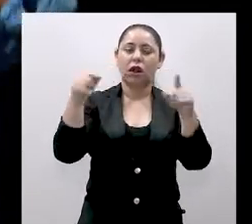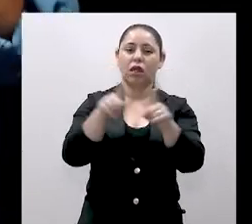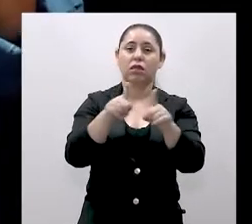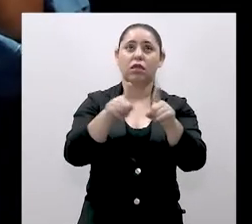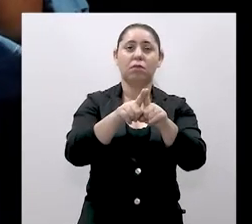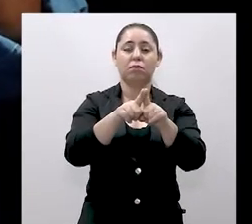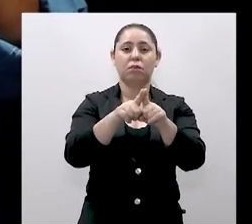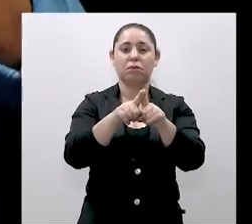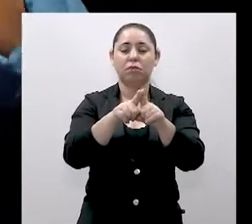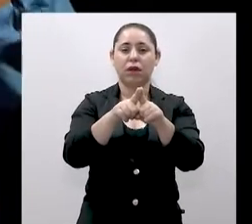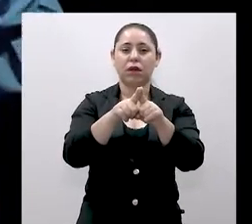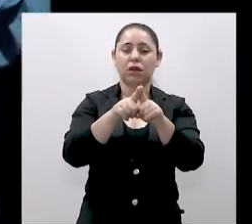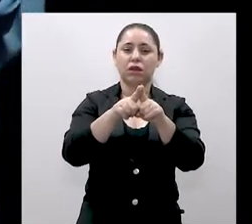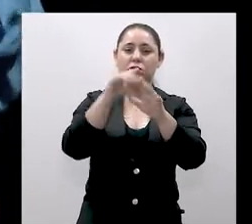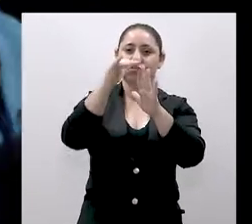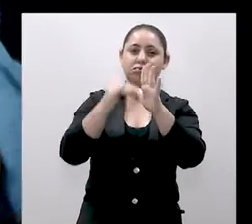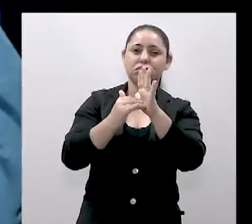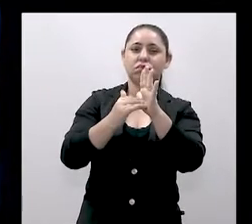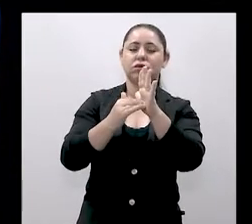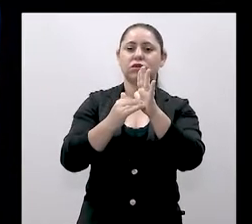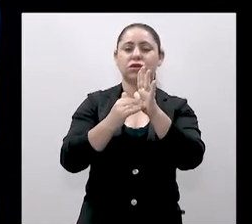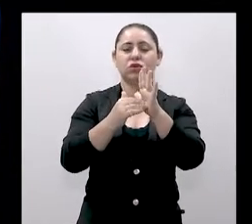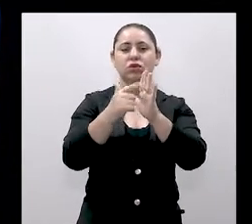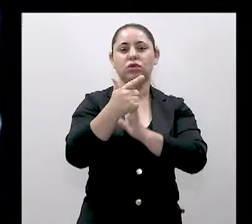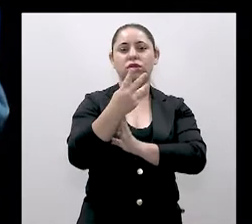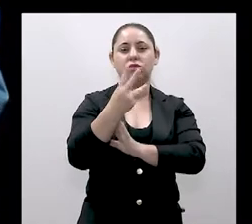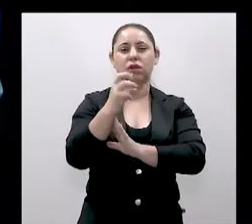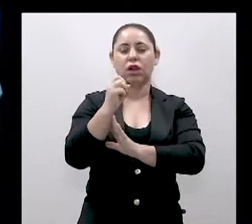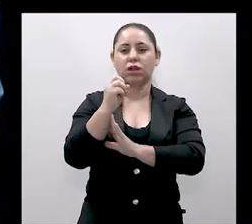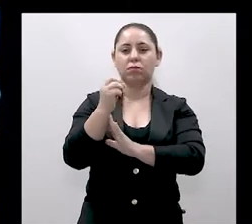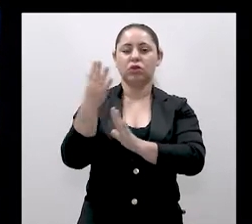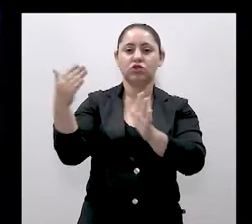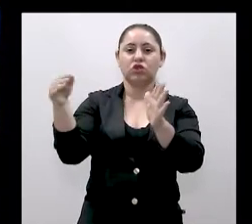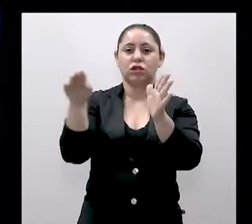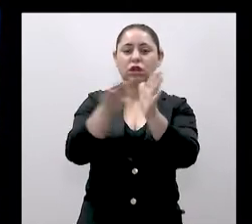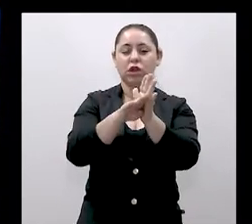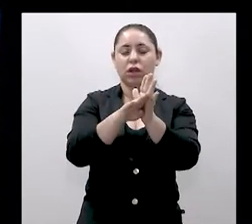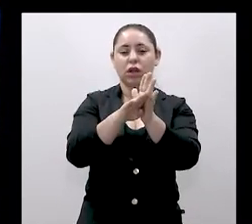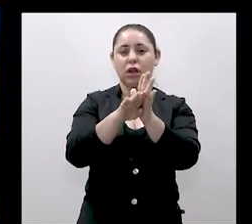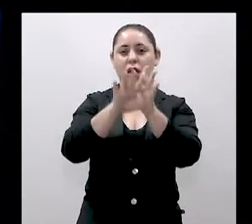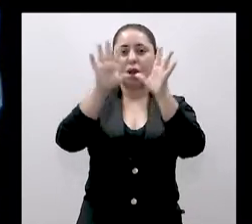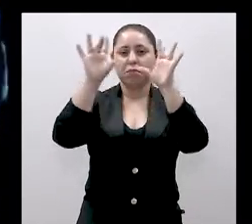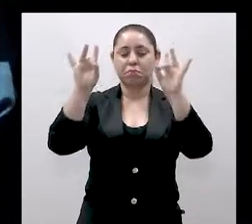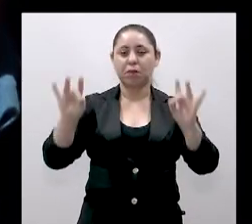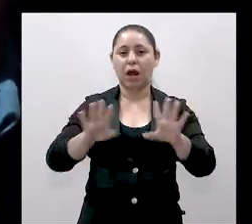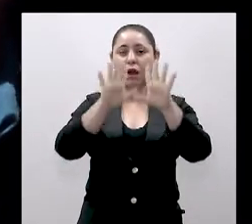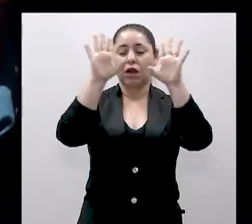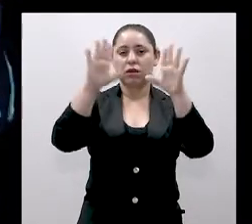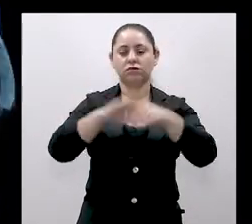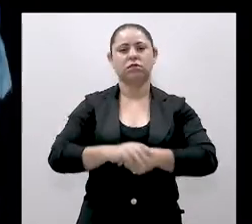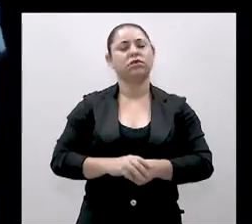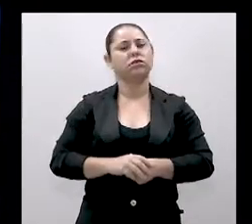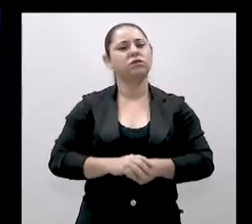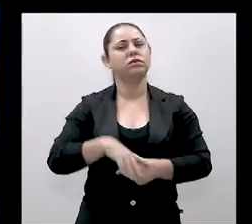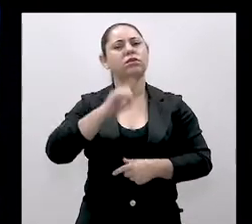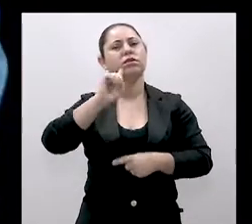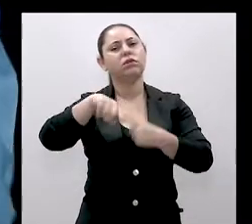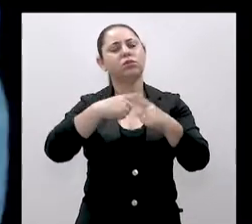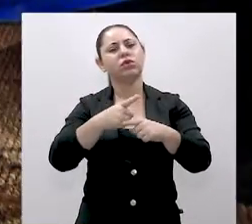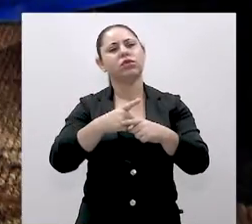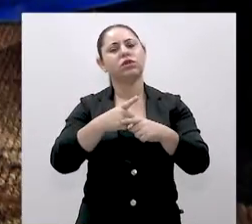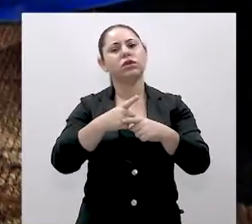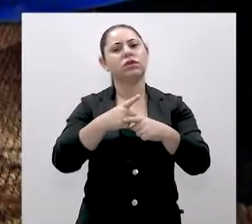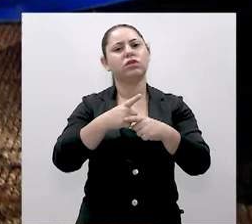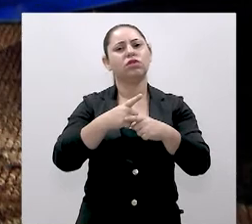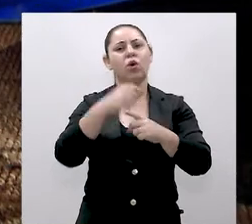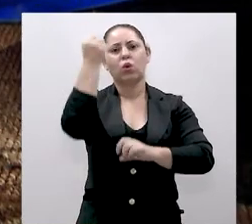tensão baixa para 230 para entrar em Belém e depois eu comecei no sistema de transmissão depois fui